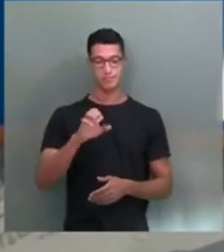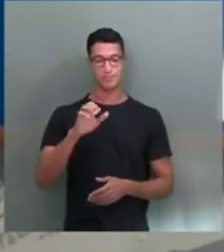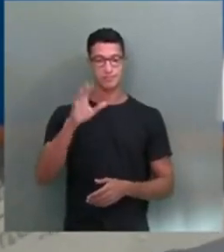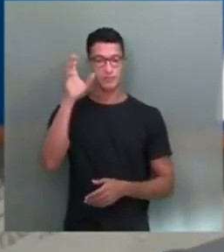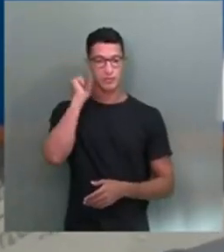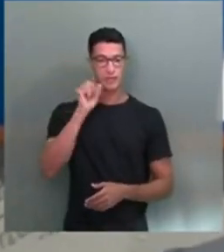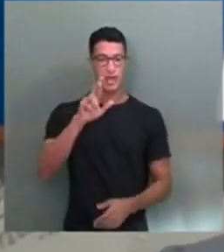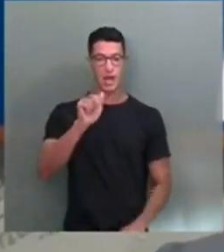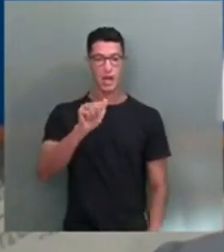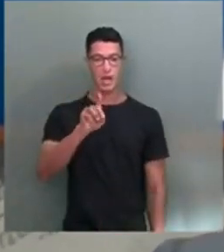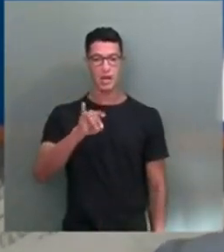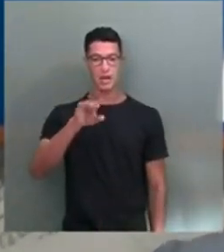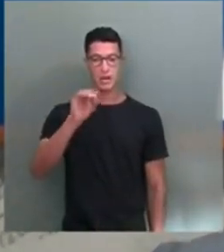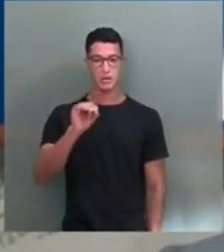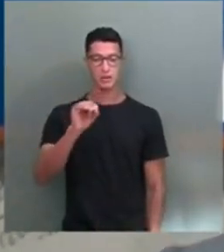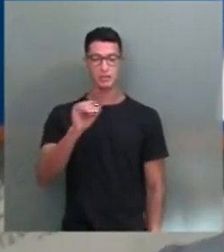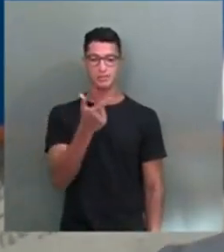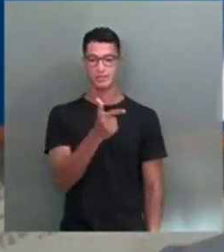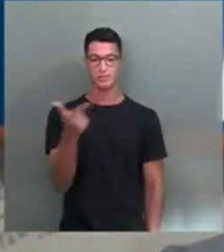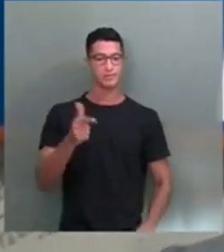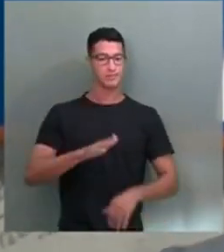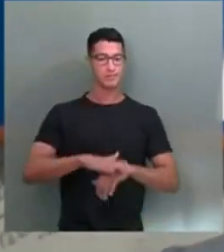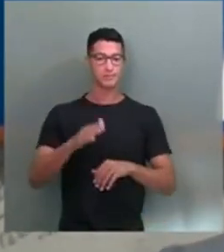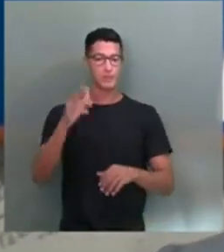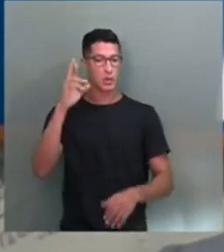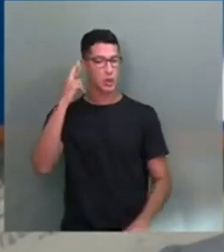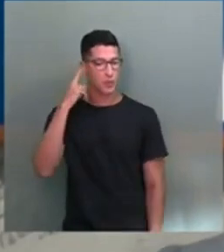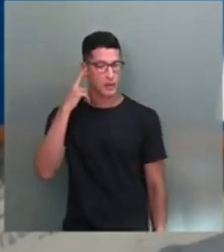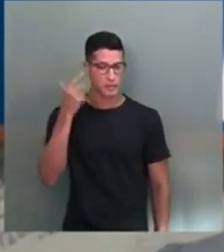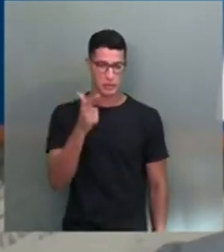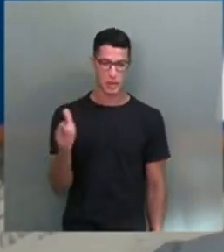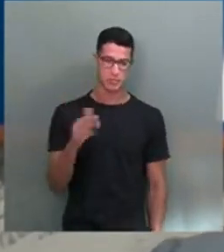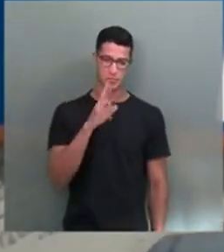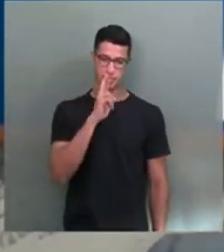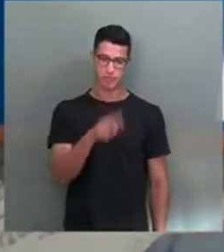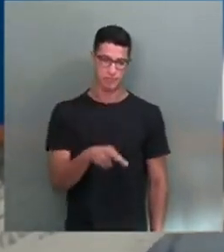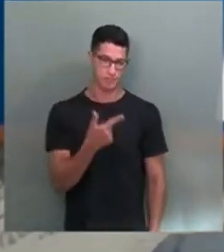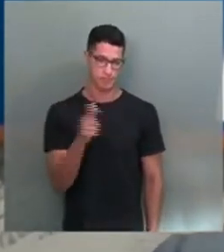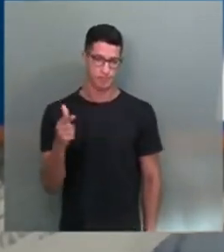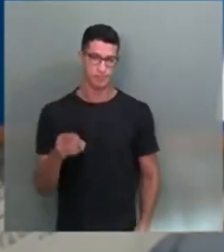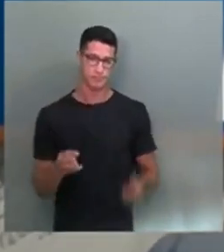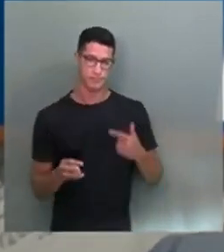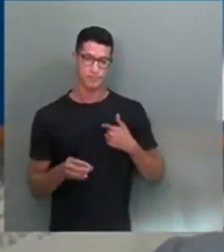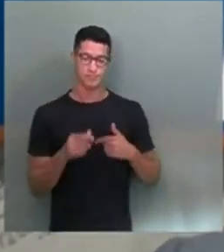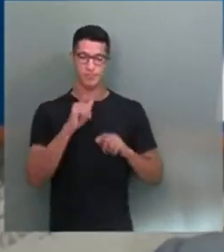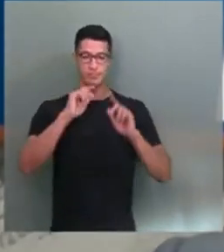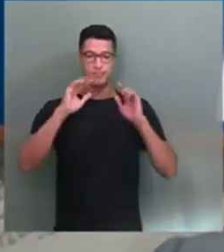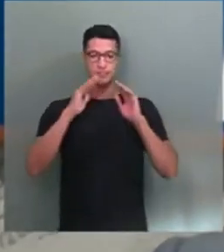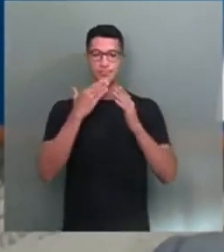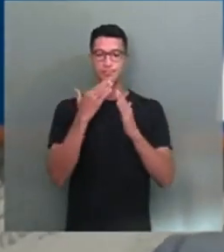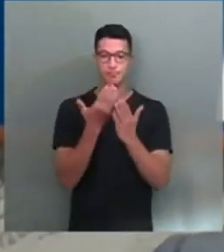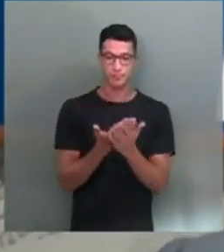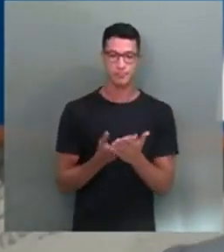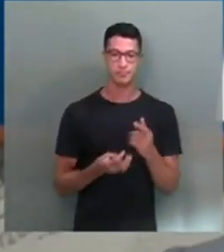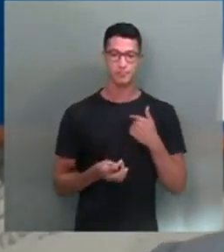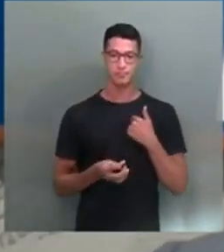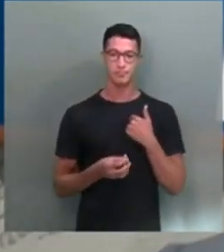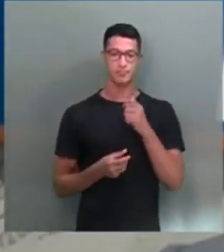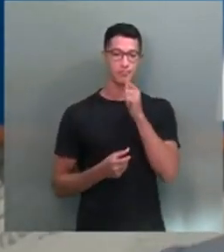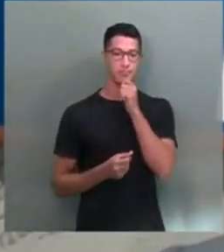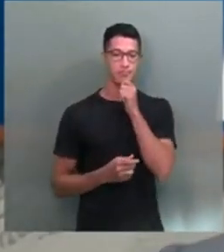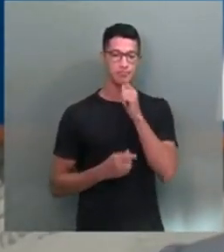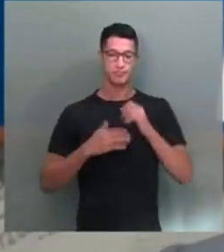Rádio Senado. Não tenho mais o ouvido crítico. Sou um admirador,